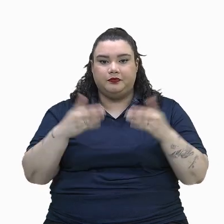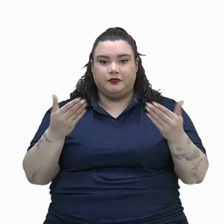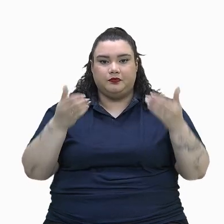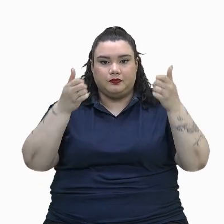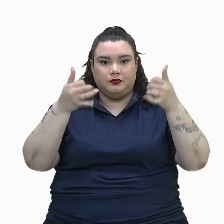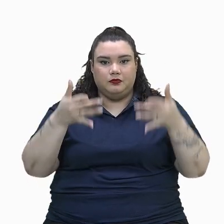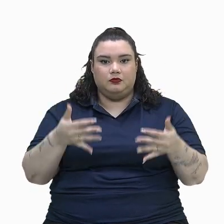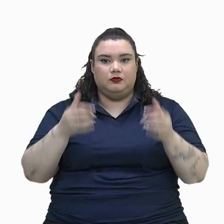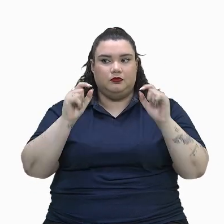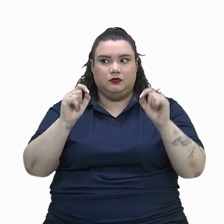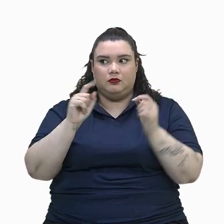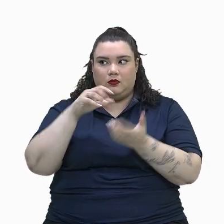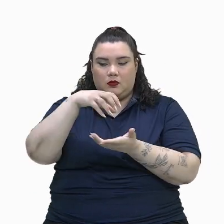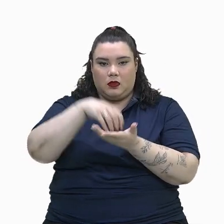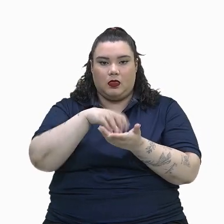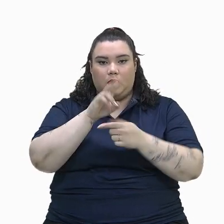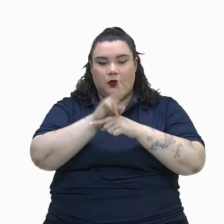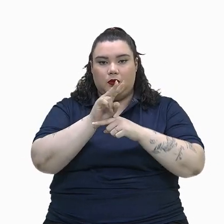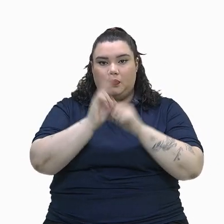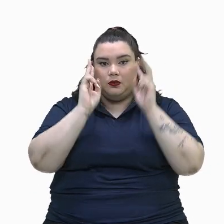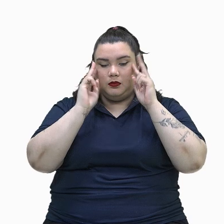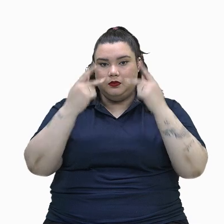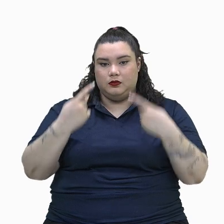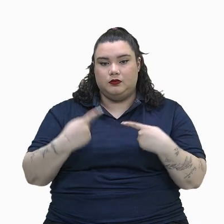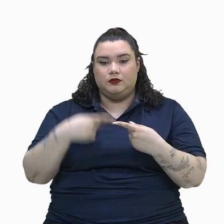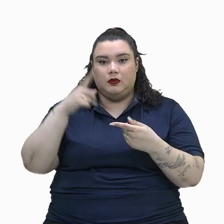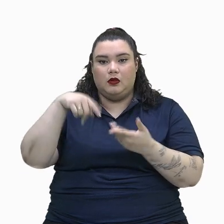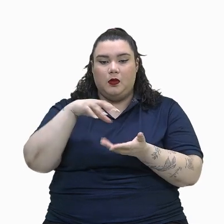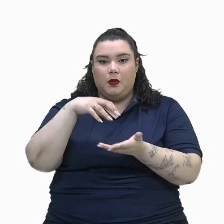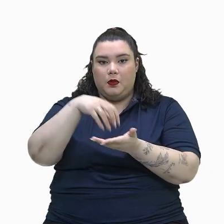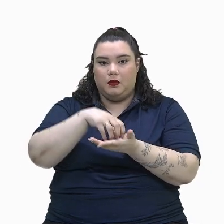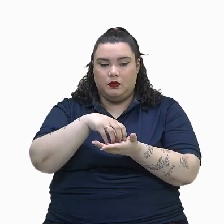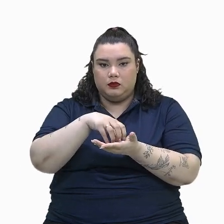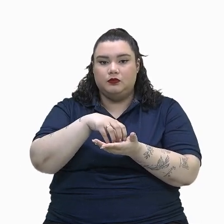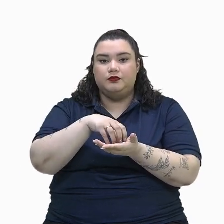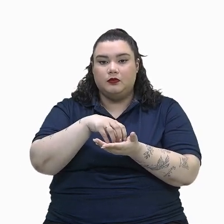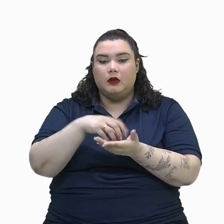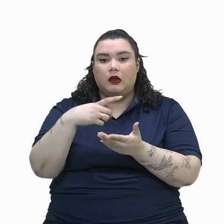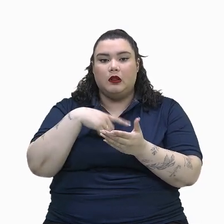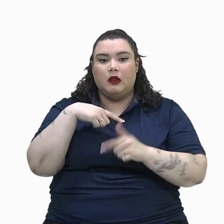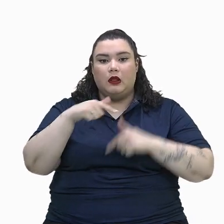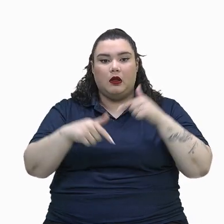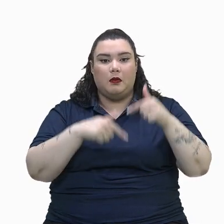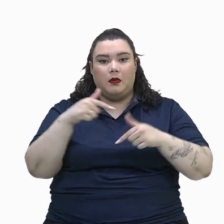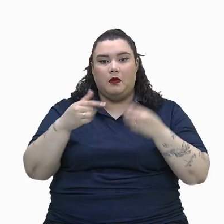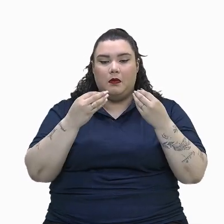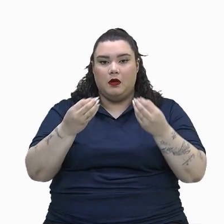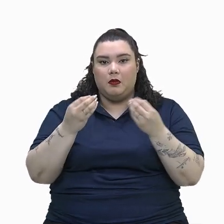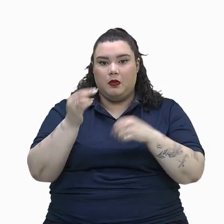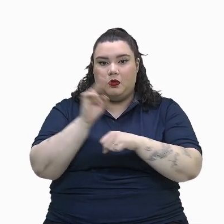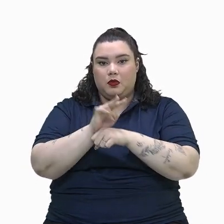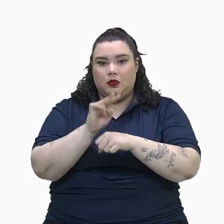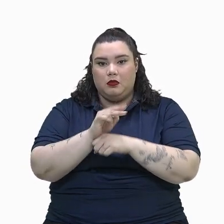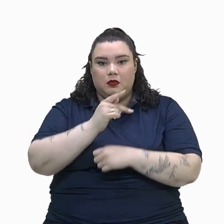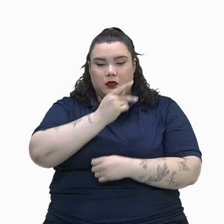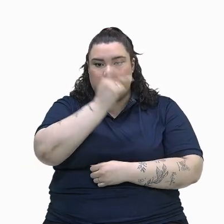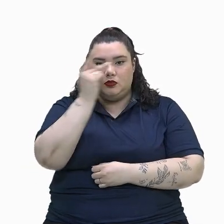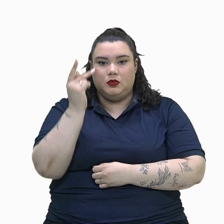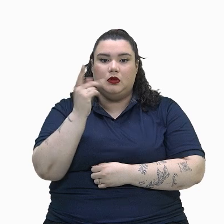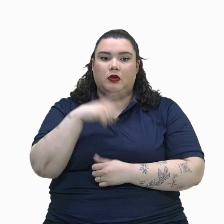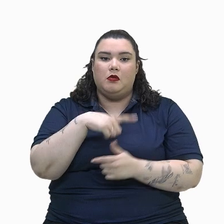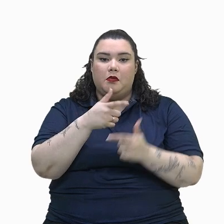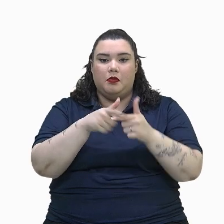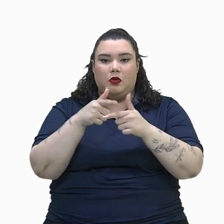definição de órgãos de proteção humanitária são instituições que trabalham para proteger pessoas em